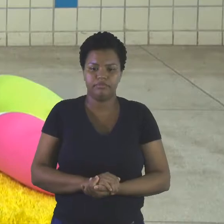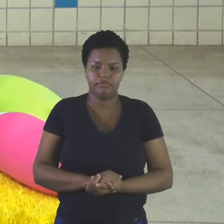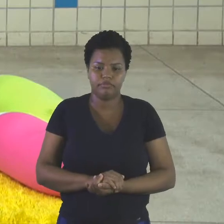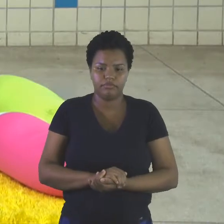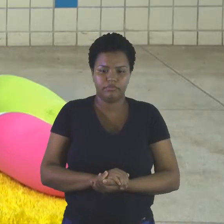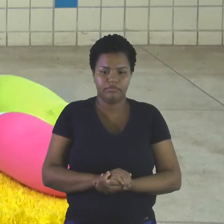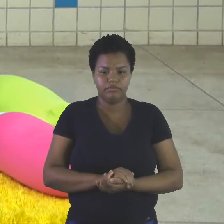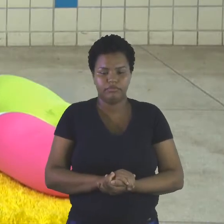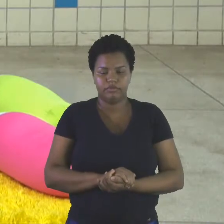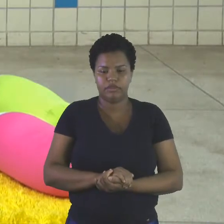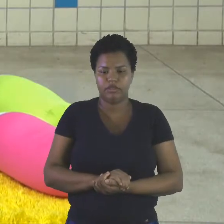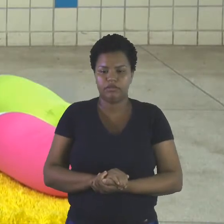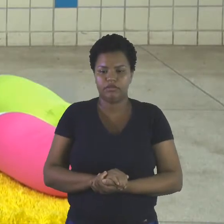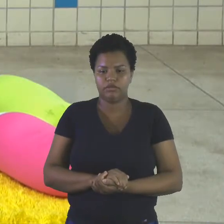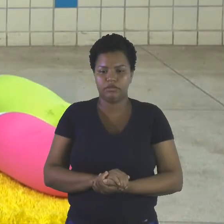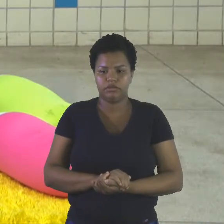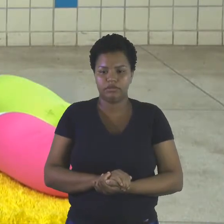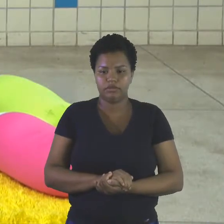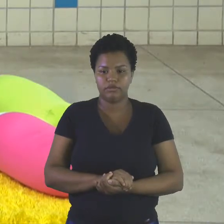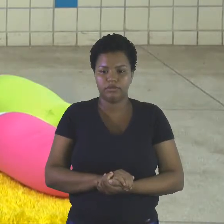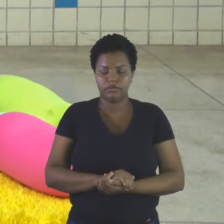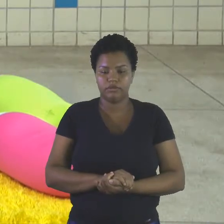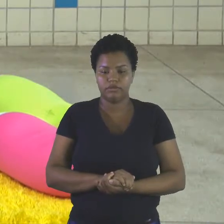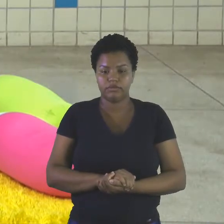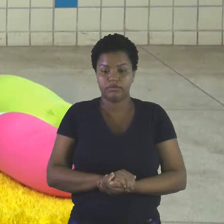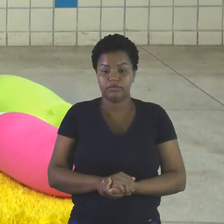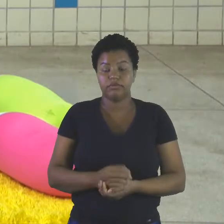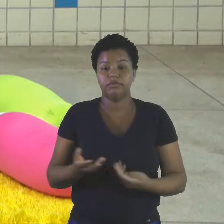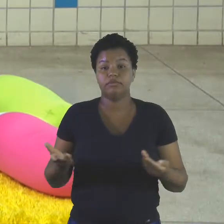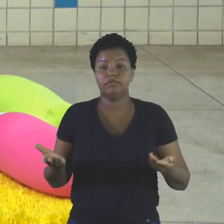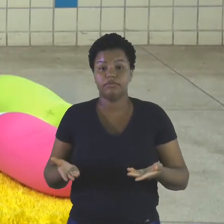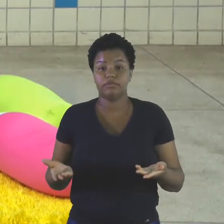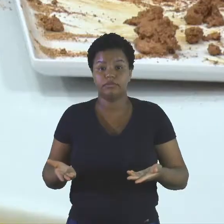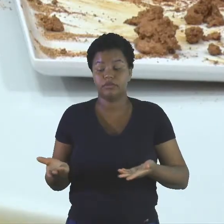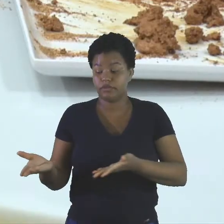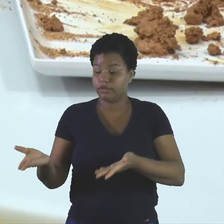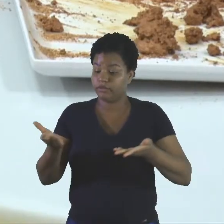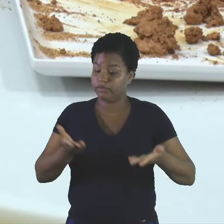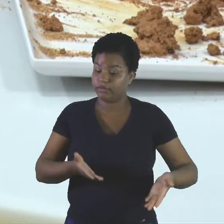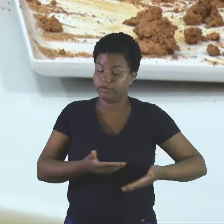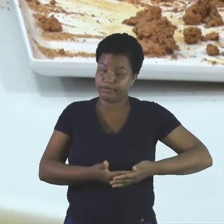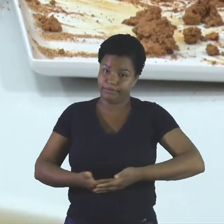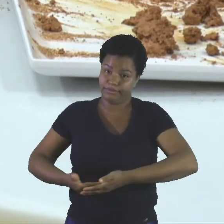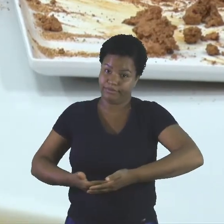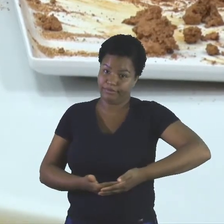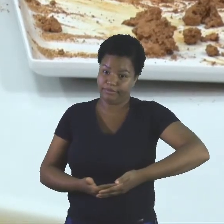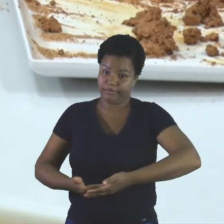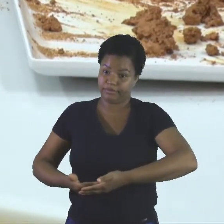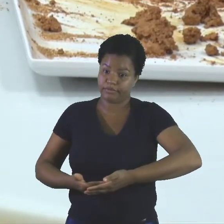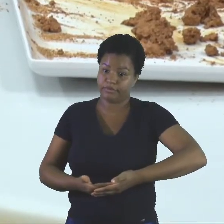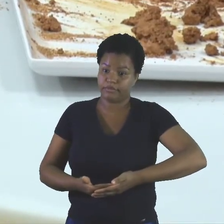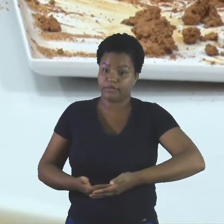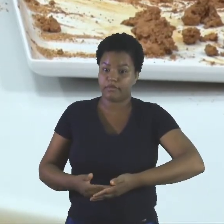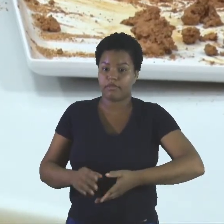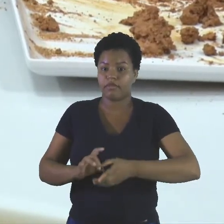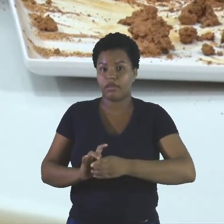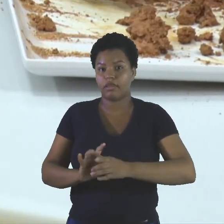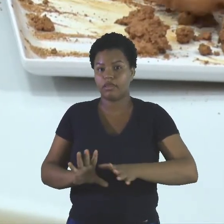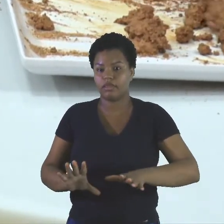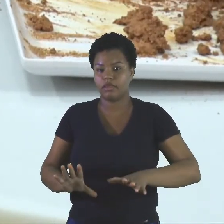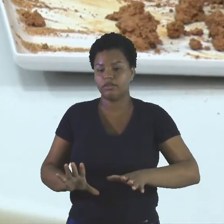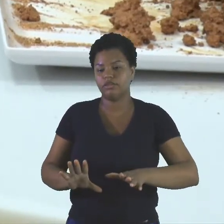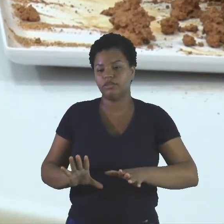e agora você vai convidar o seu bebê a deixar